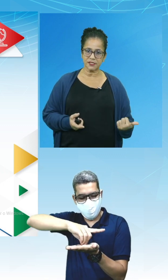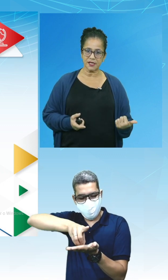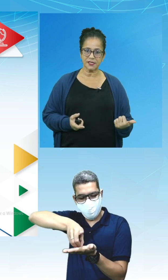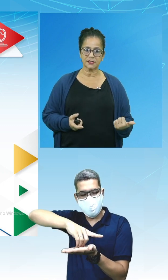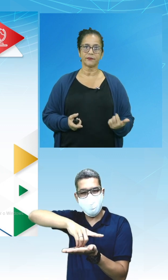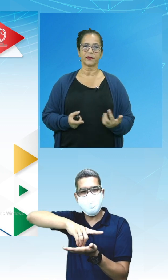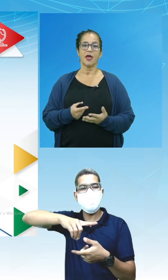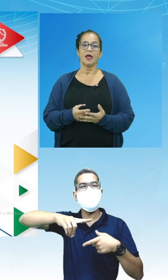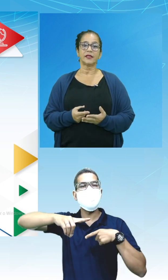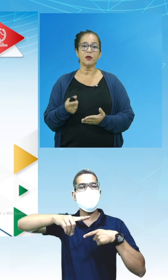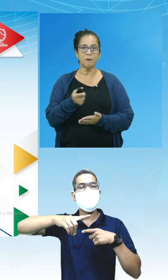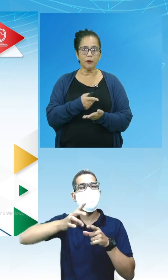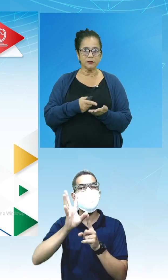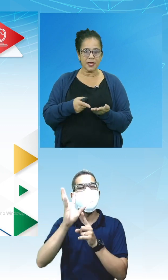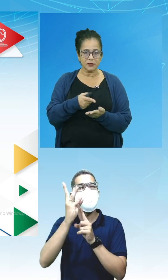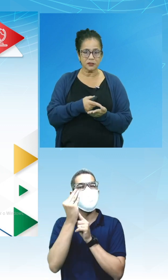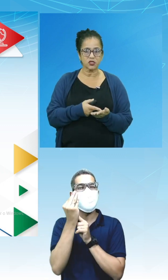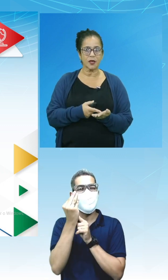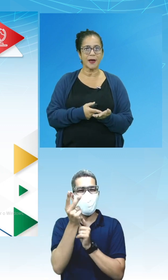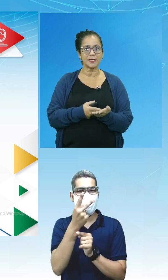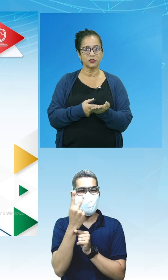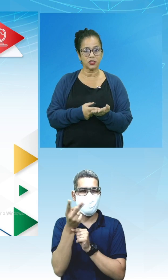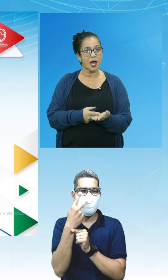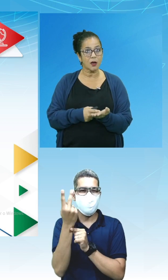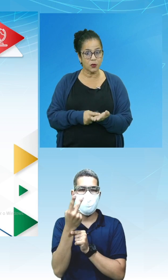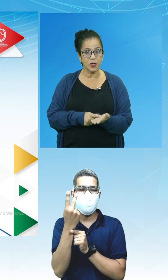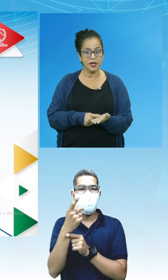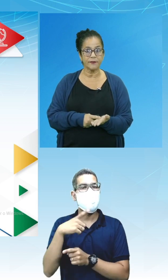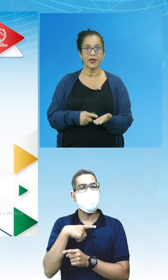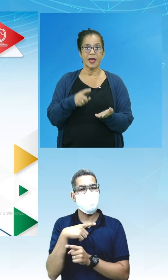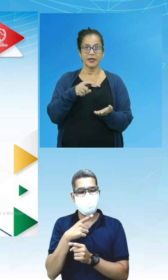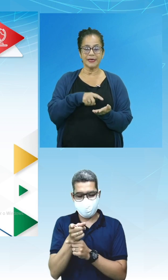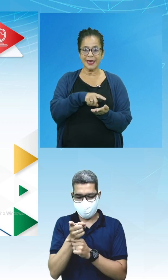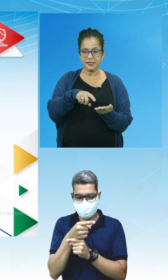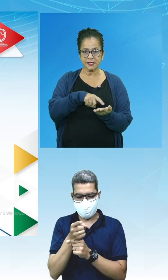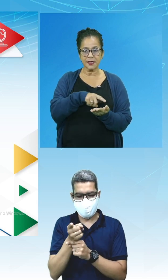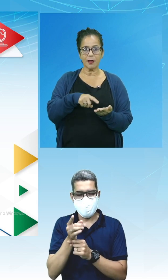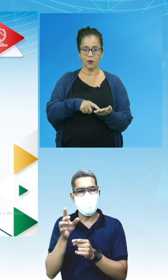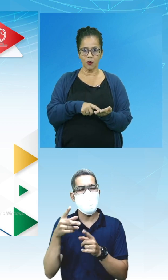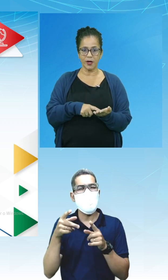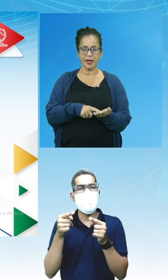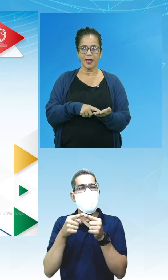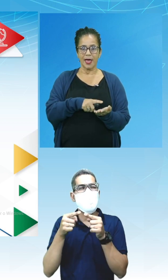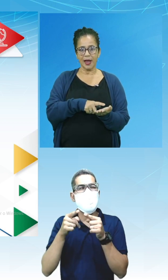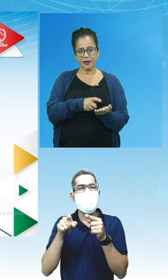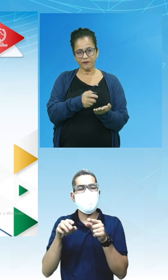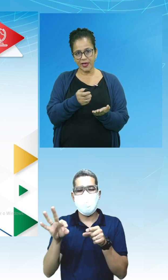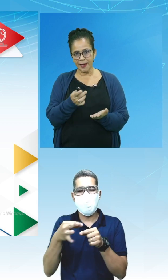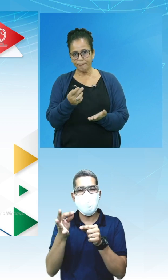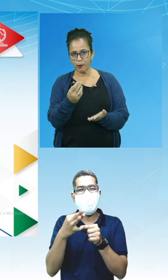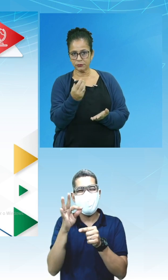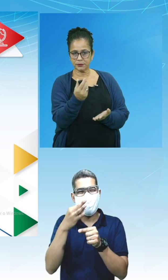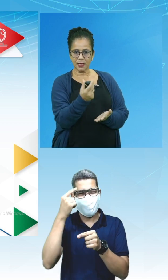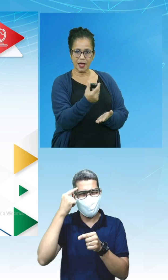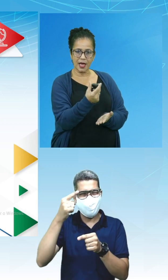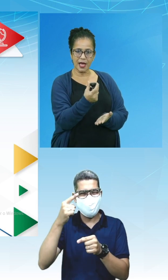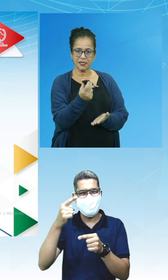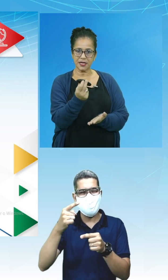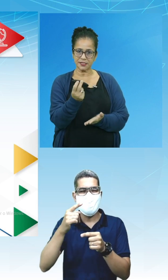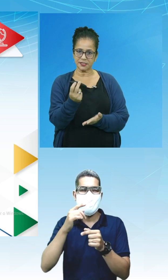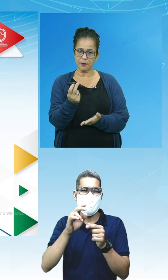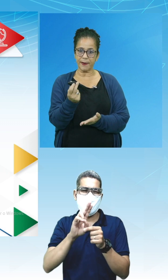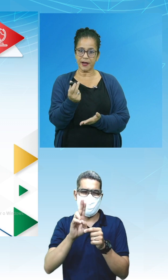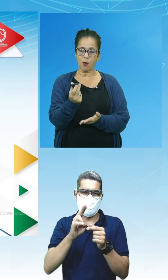para vocês. Tem um ponteirozinho chamado de agulha, e essa agulha, ela vai apontar